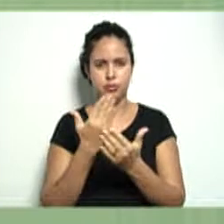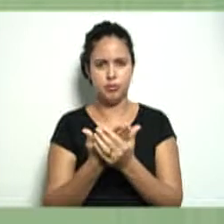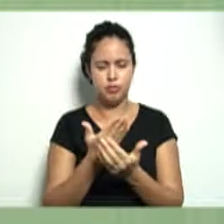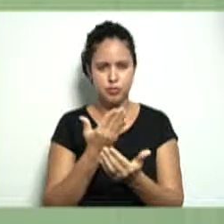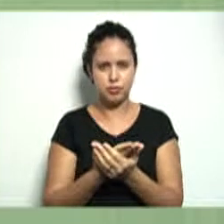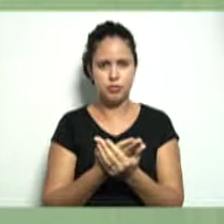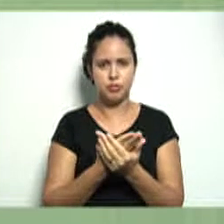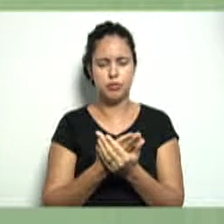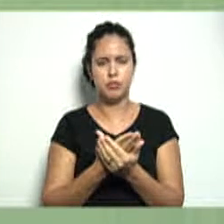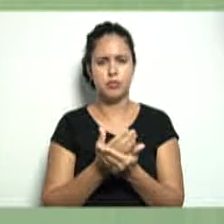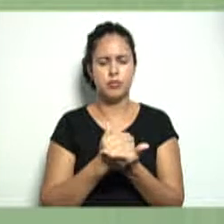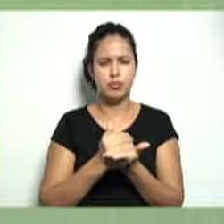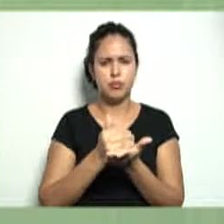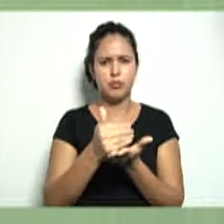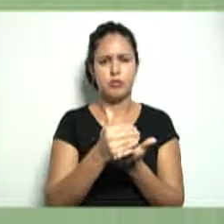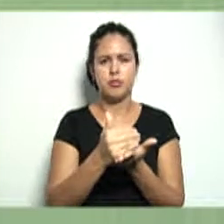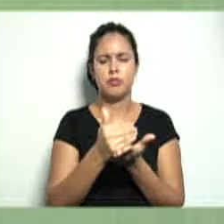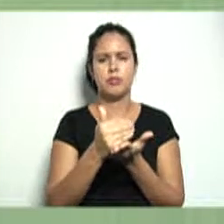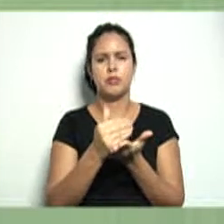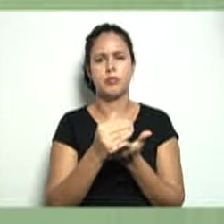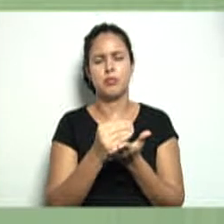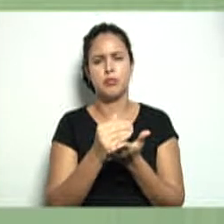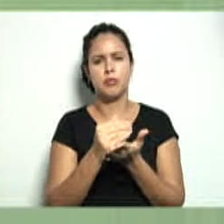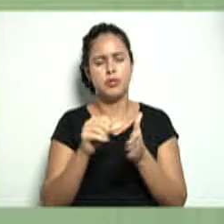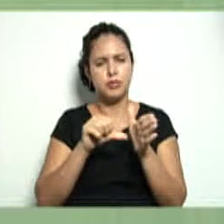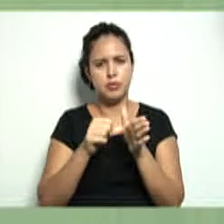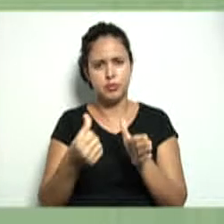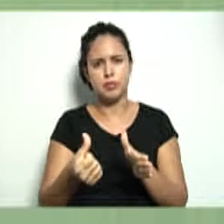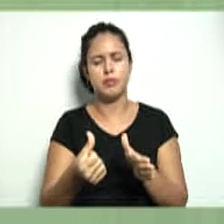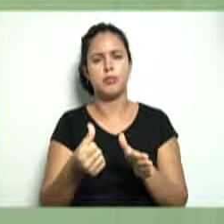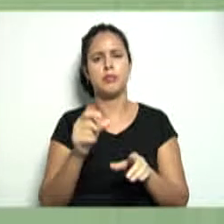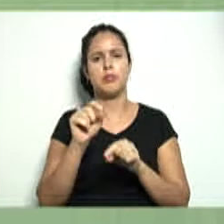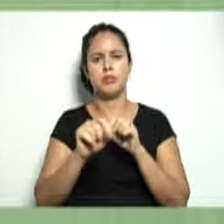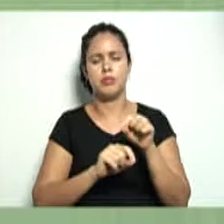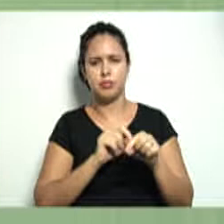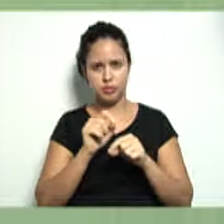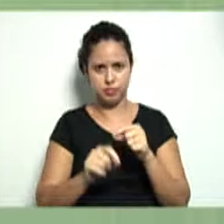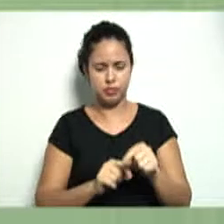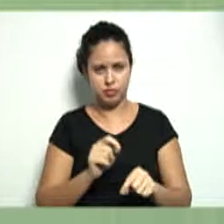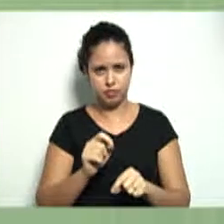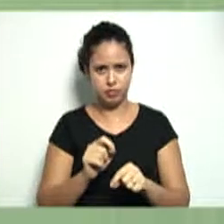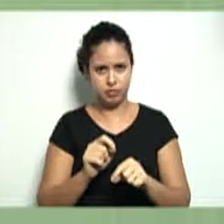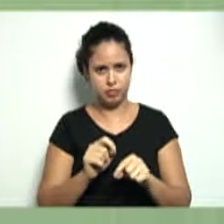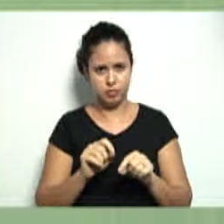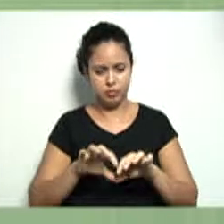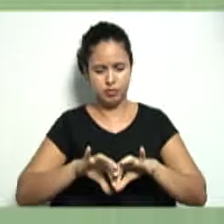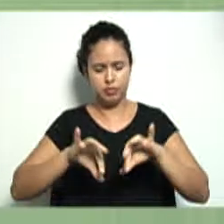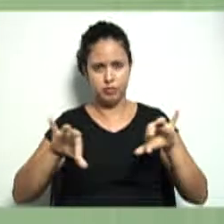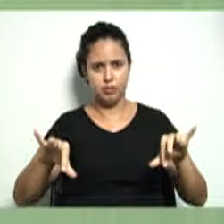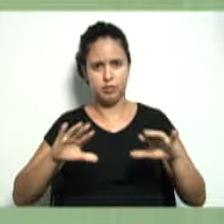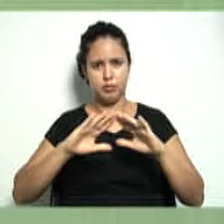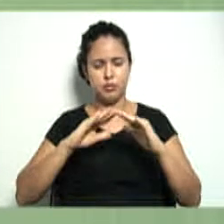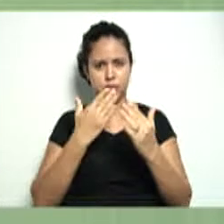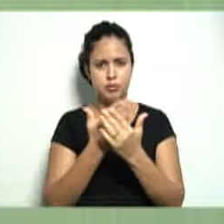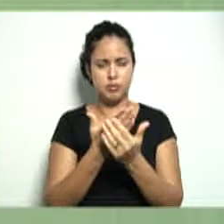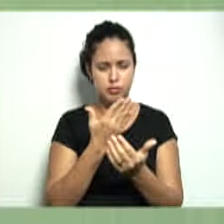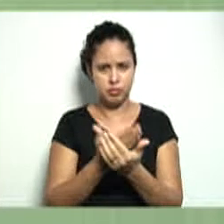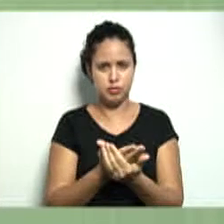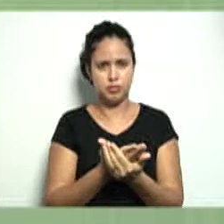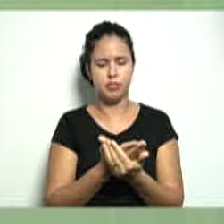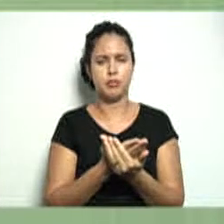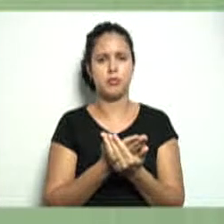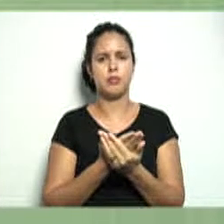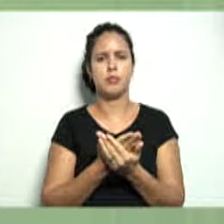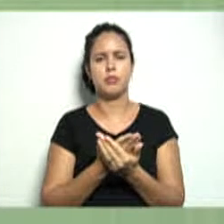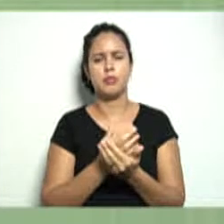é quando existiu pela primeira vez uma escola.